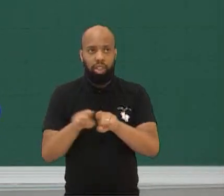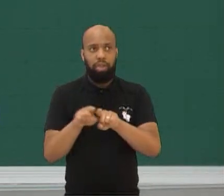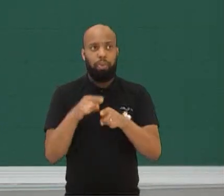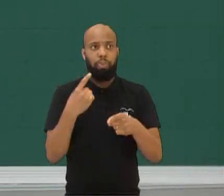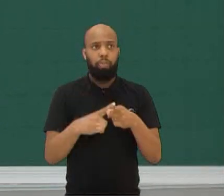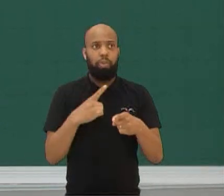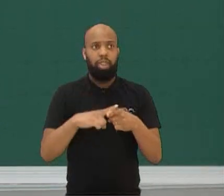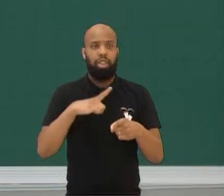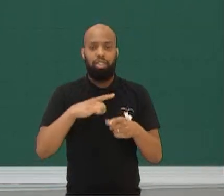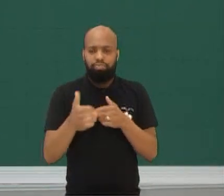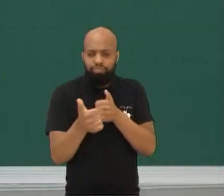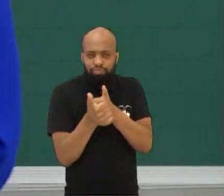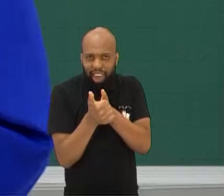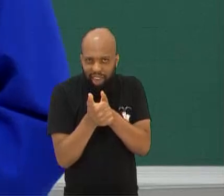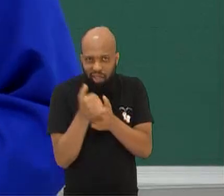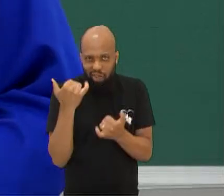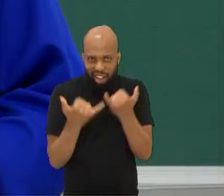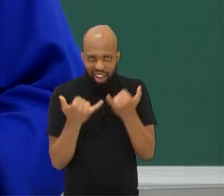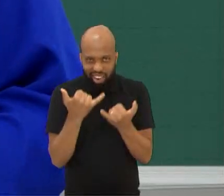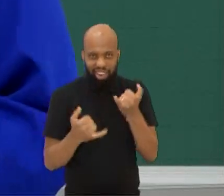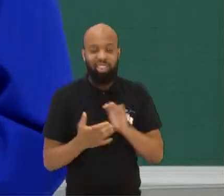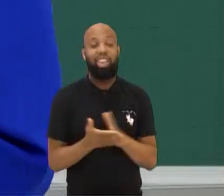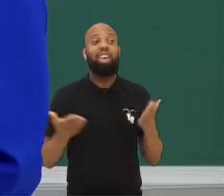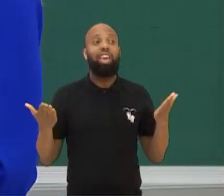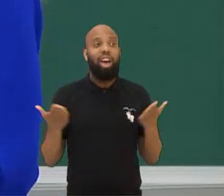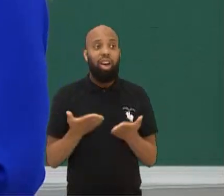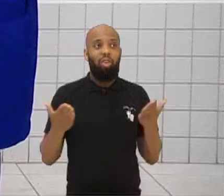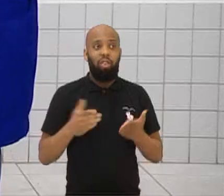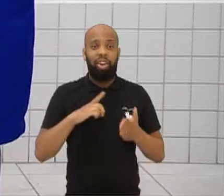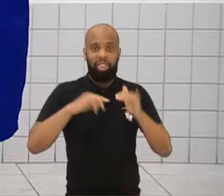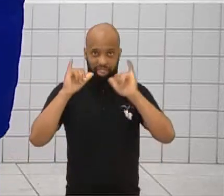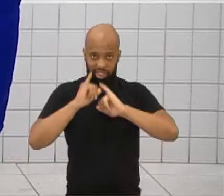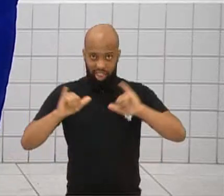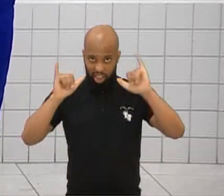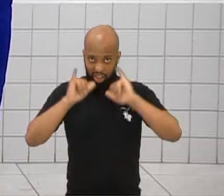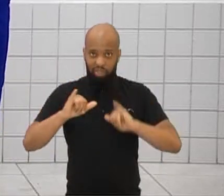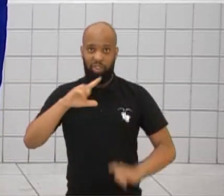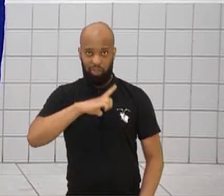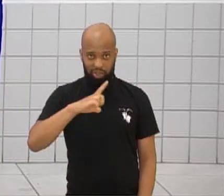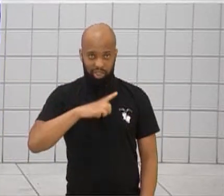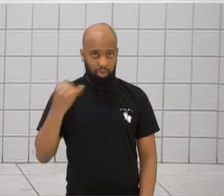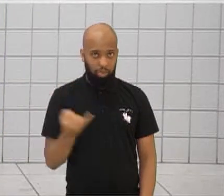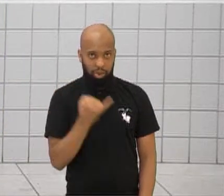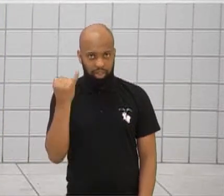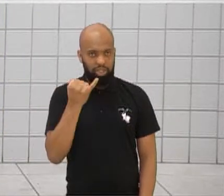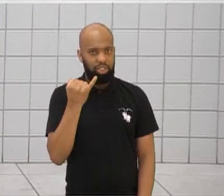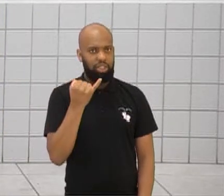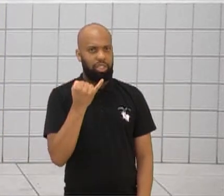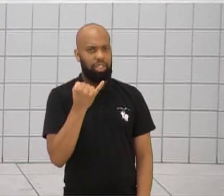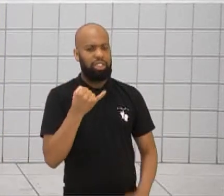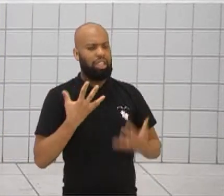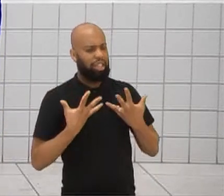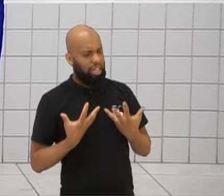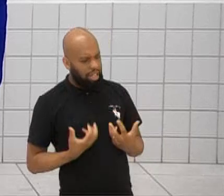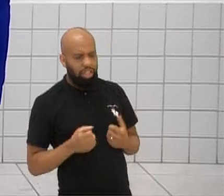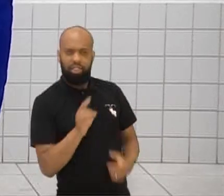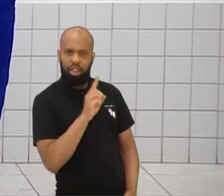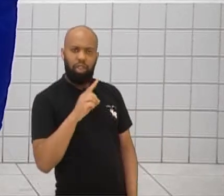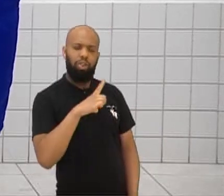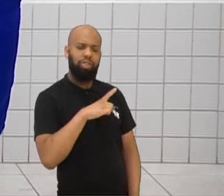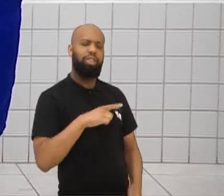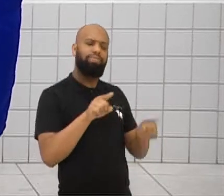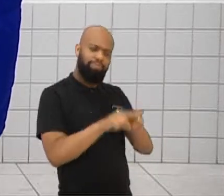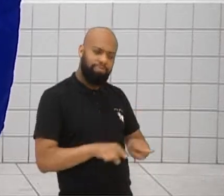pouquinho mais próximo. E vamos para os recados de hoje, né, professora? Isso, aqueles recadinhos que a gente não se cansa de fazer, para que